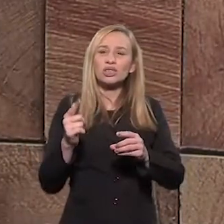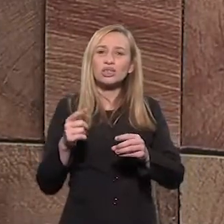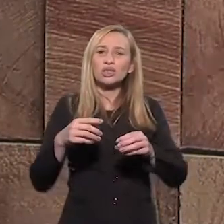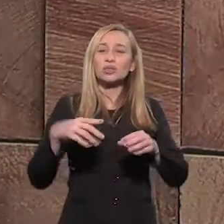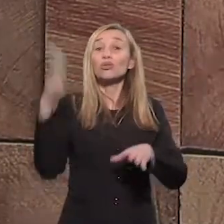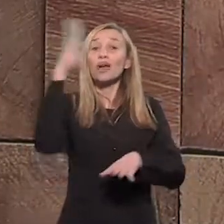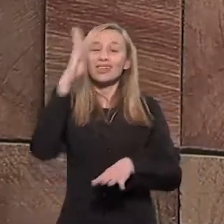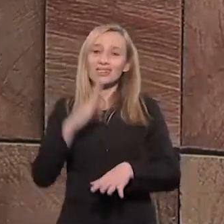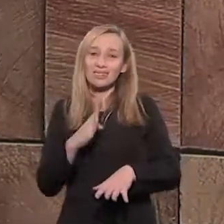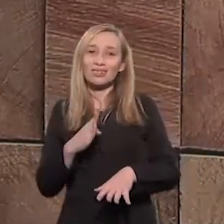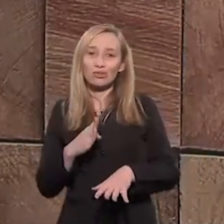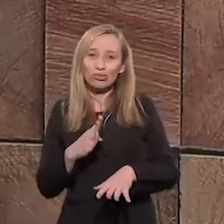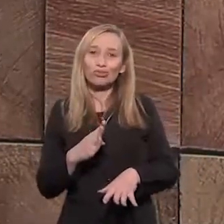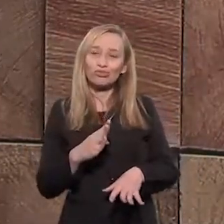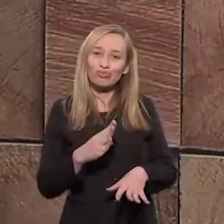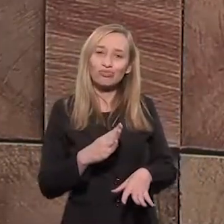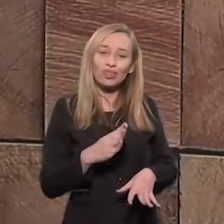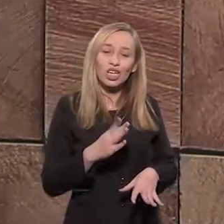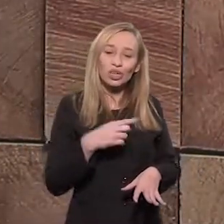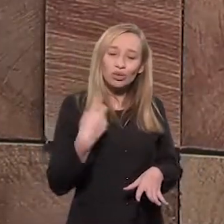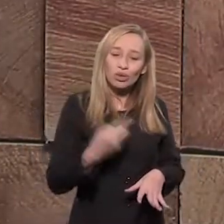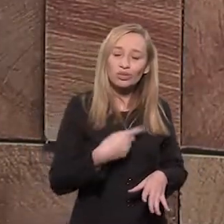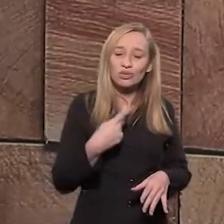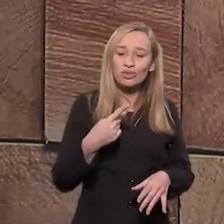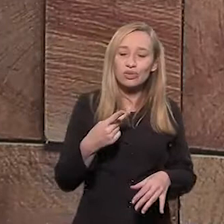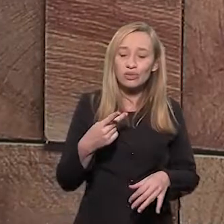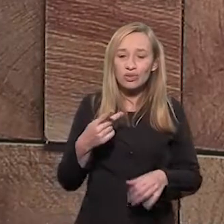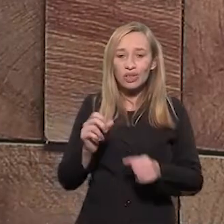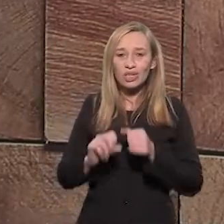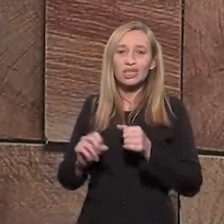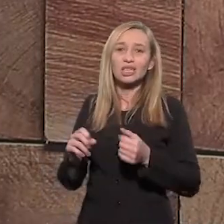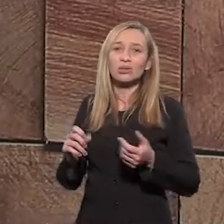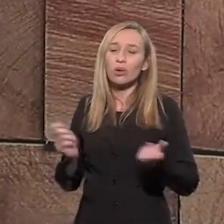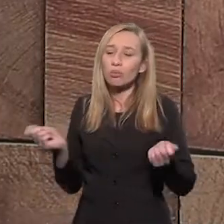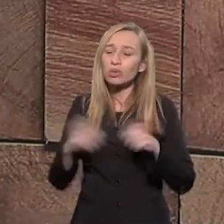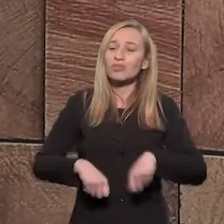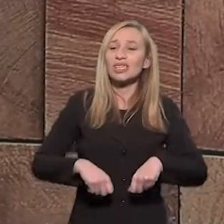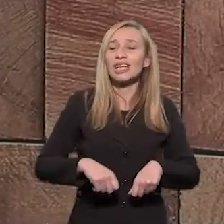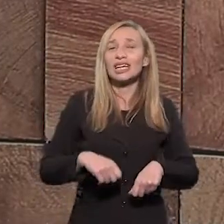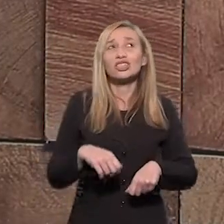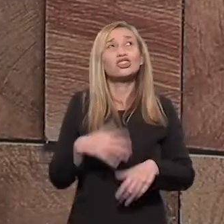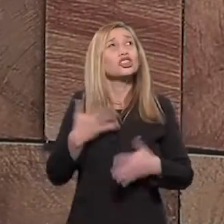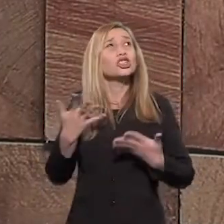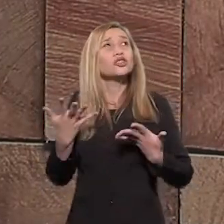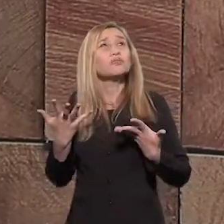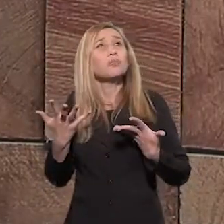desse redescobrimento do Brasil que a gente o tempo todo está fazendo como possibilidade